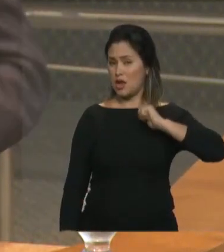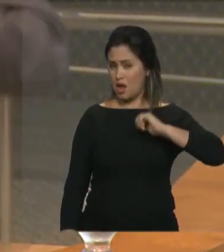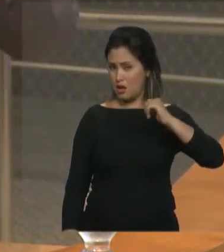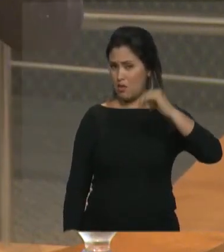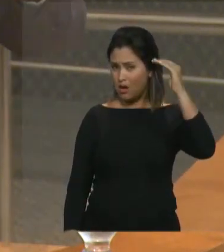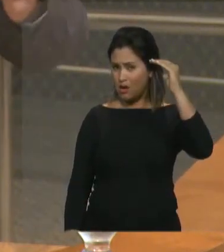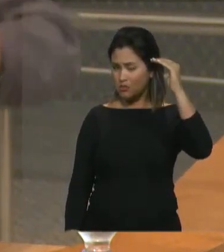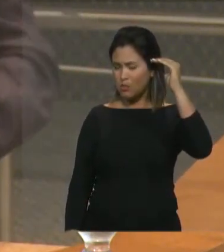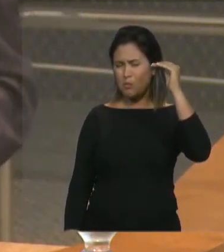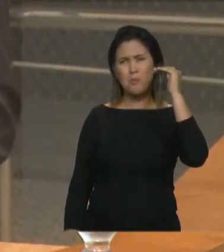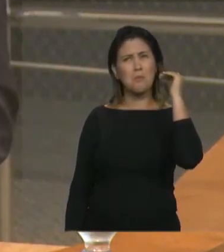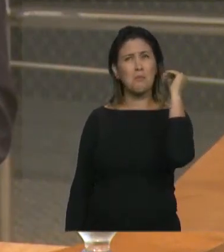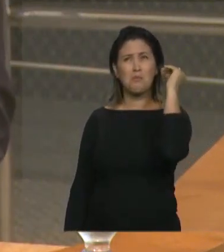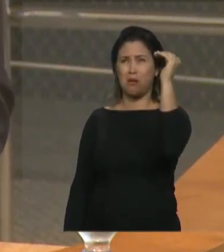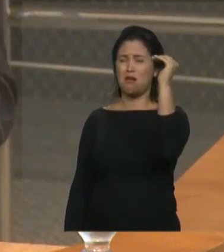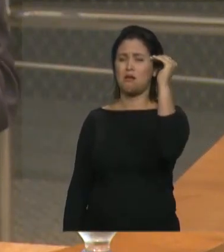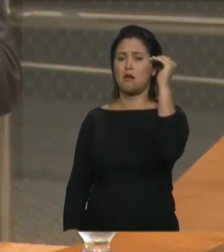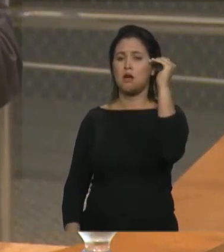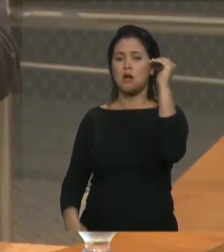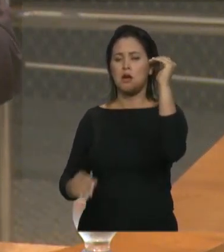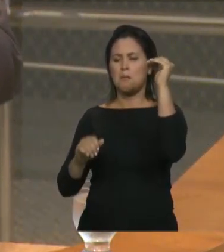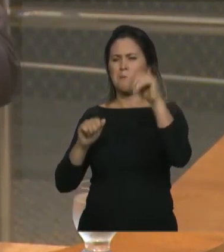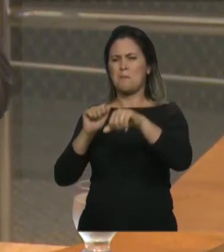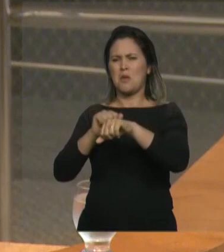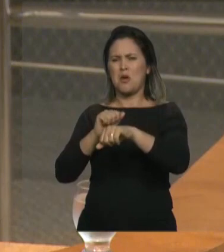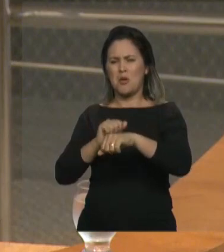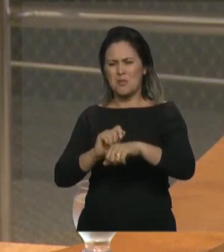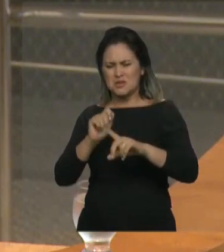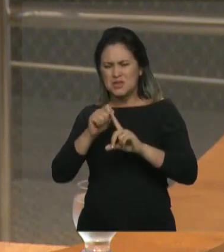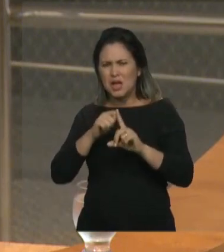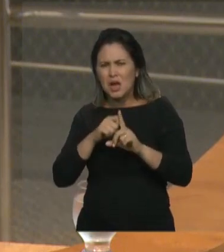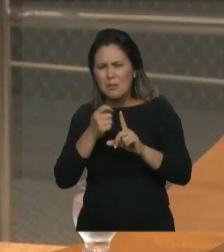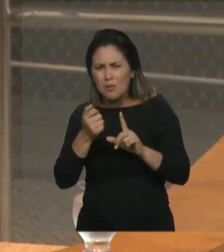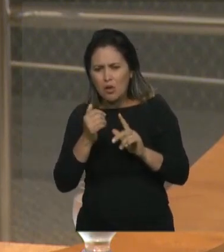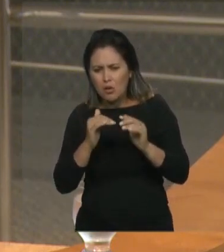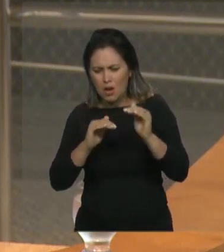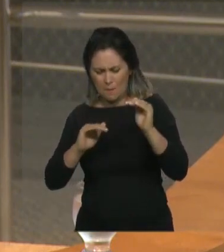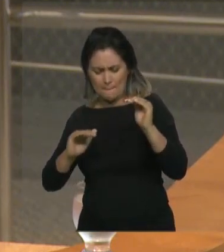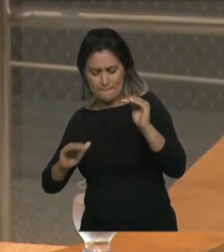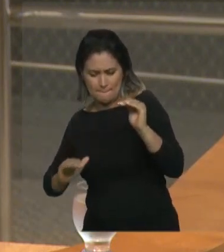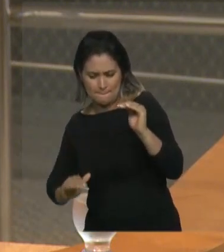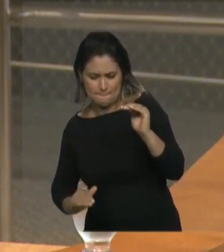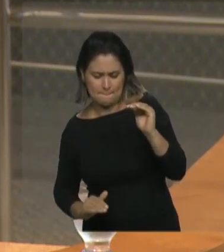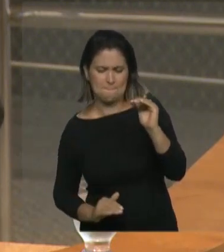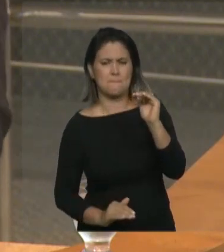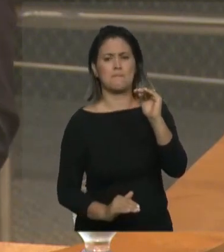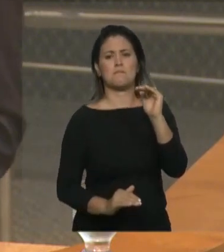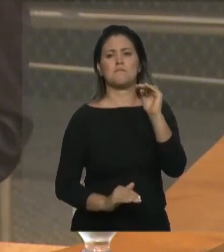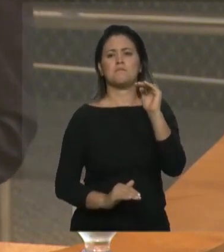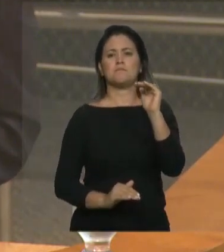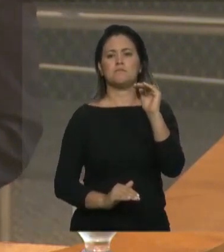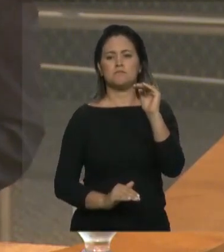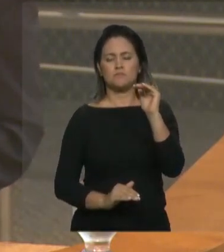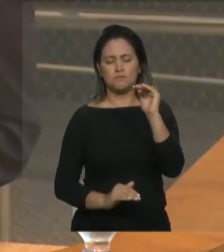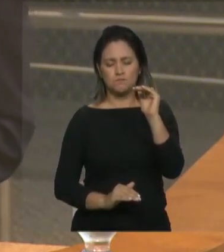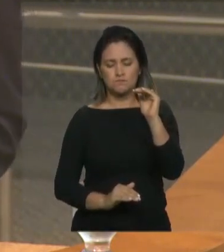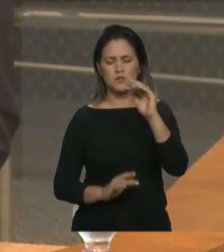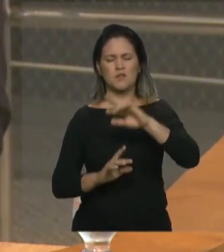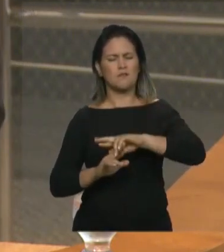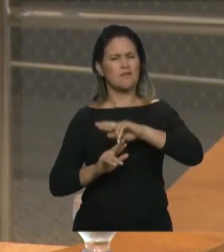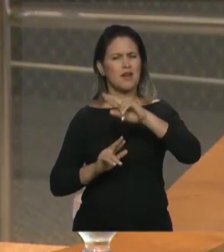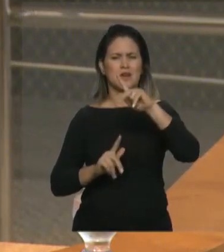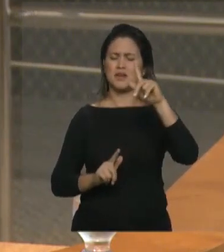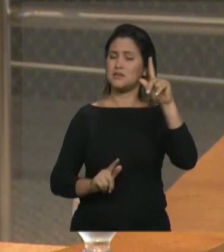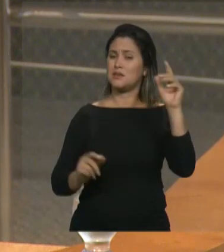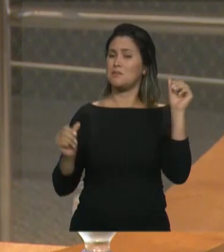pouco, a diferença é muito grande. Perdemos e conseguimos perder, apesar das nossas riquezas naturais, até mesmo